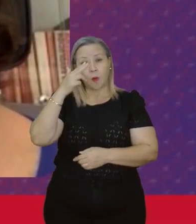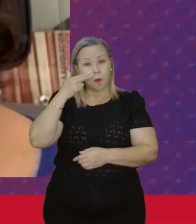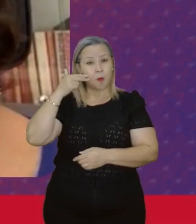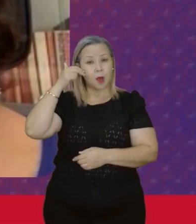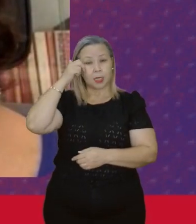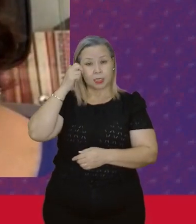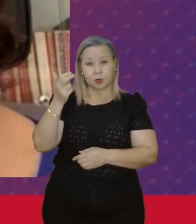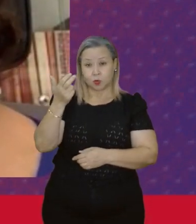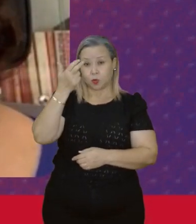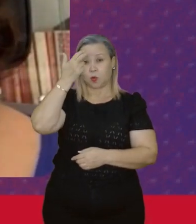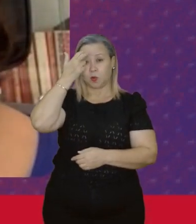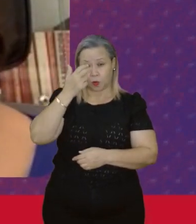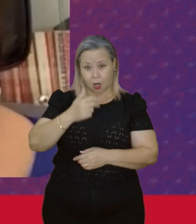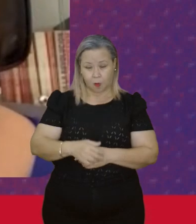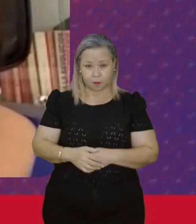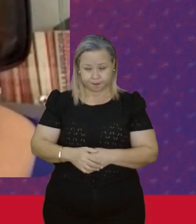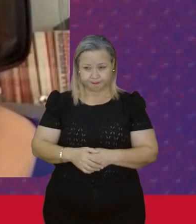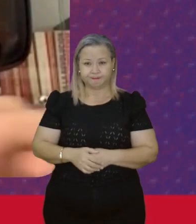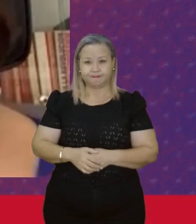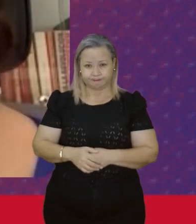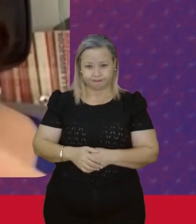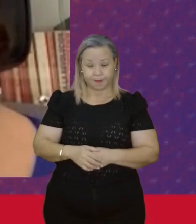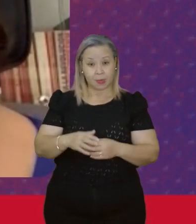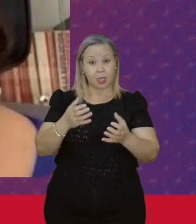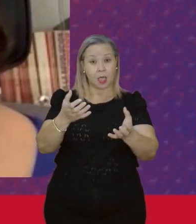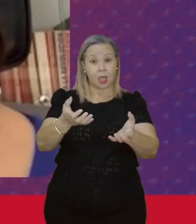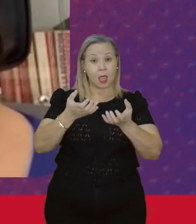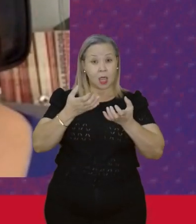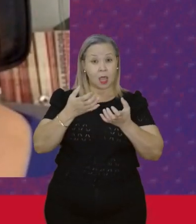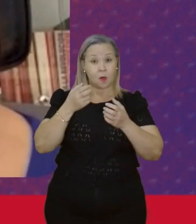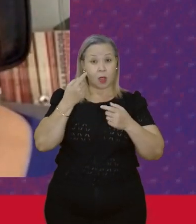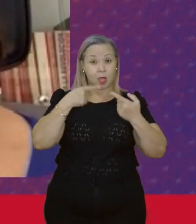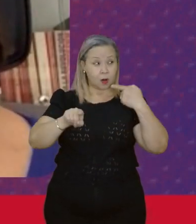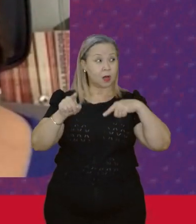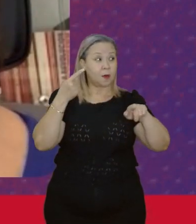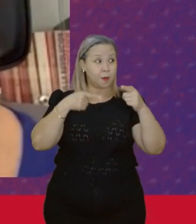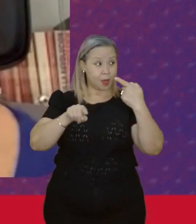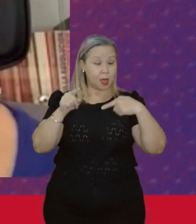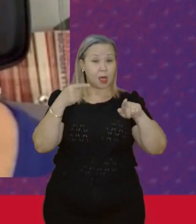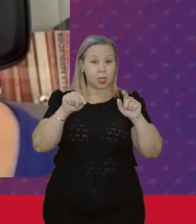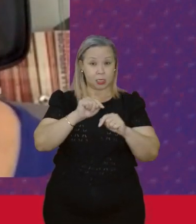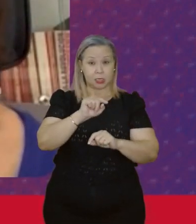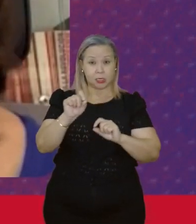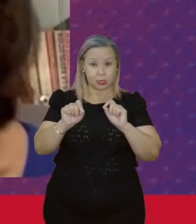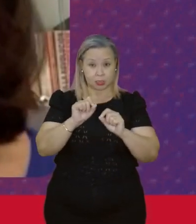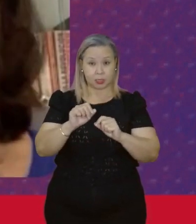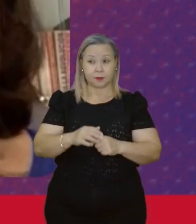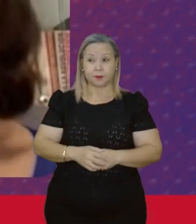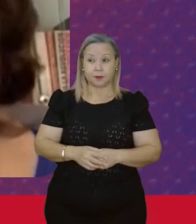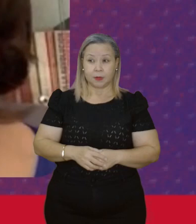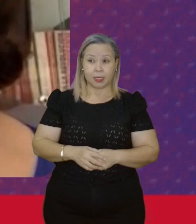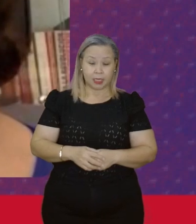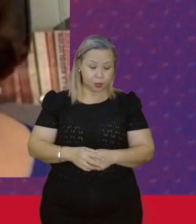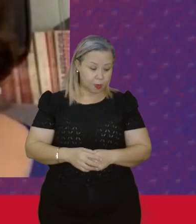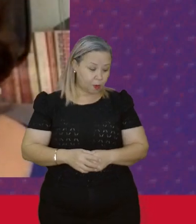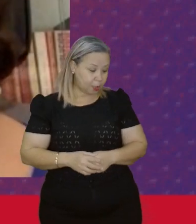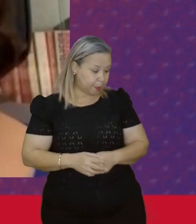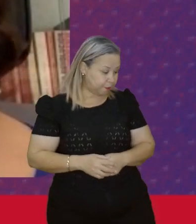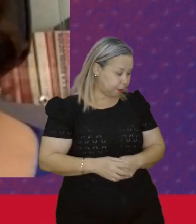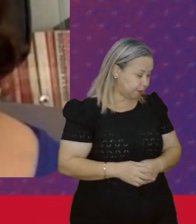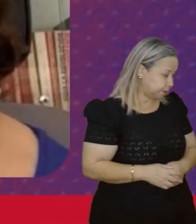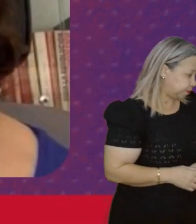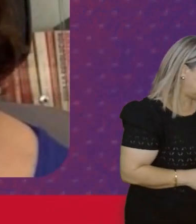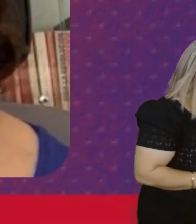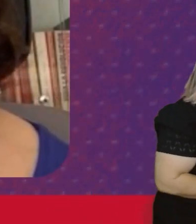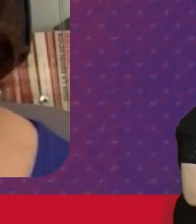marxismo cultural. E eu quero retomar isso porque isso tem um lastro na história brasileira e tem um